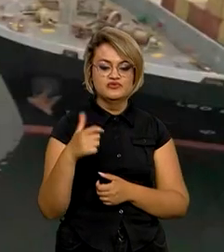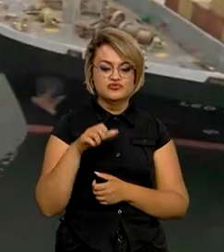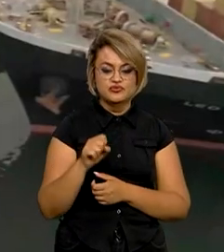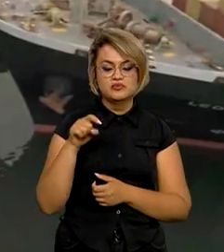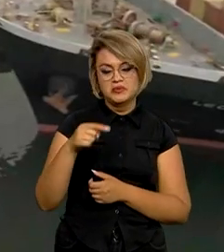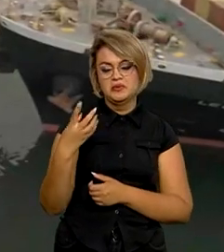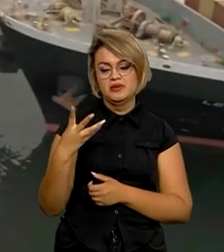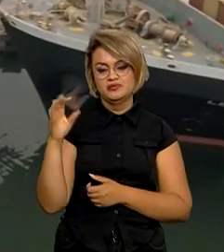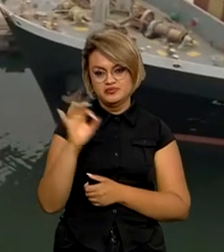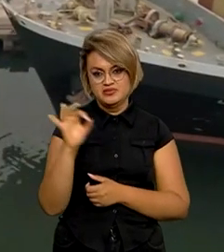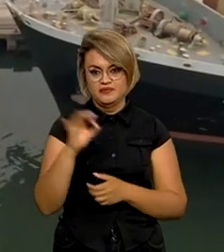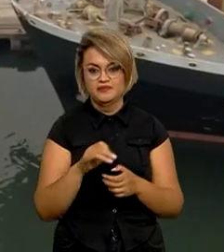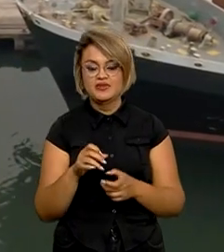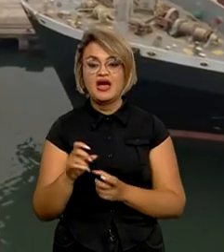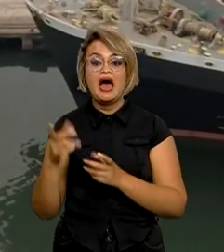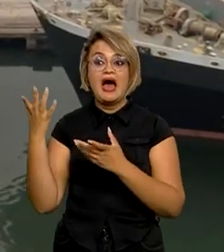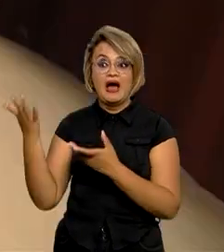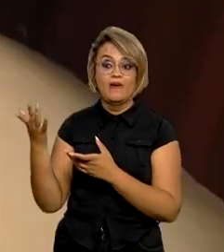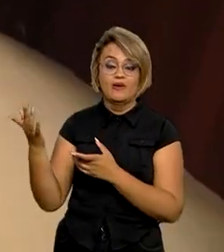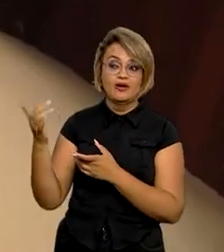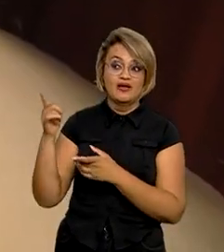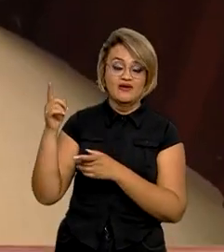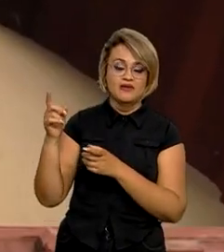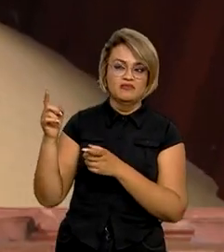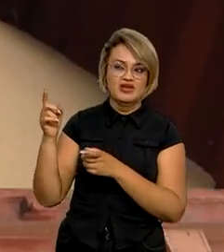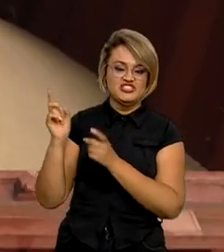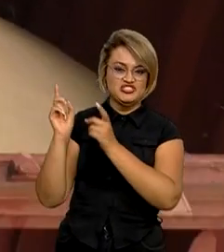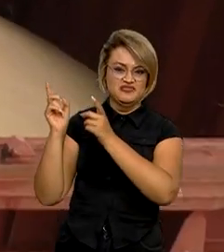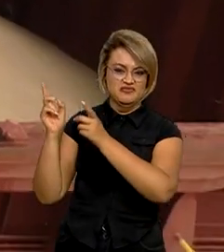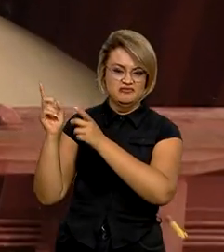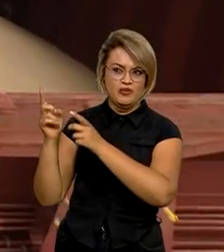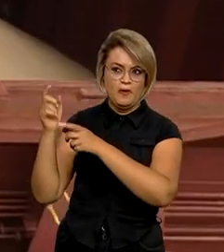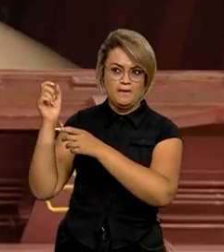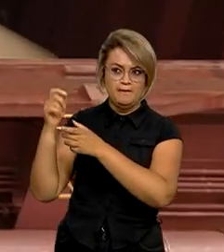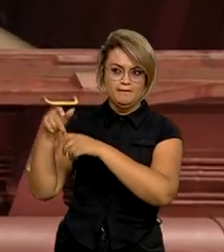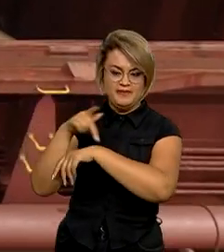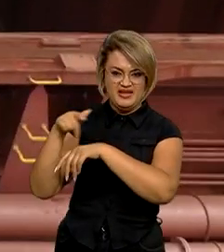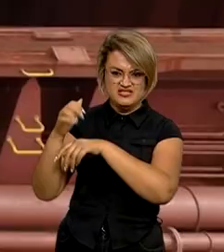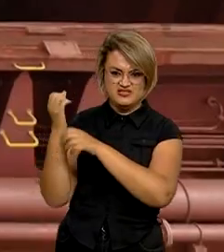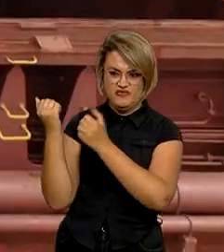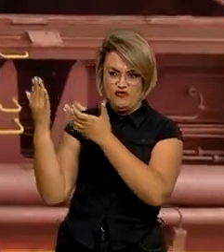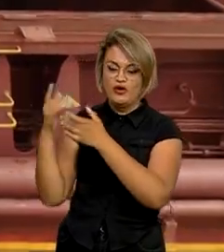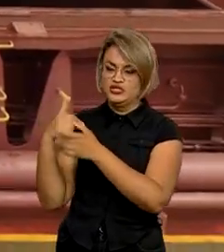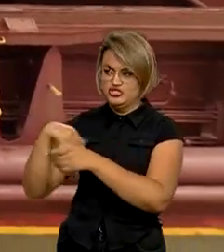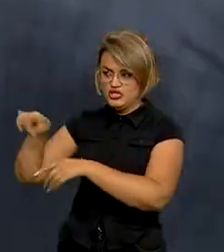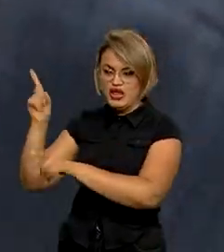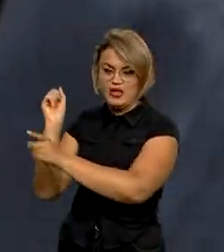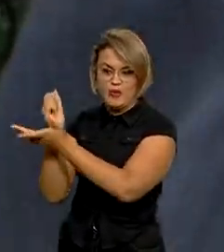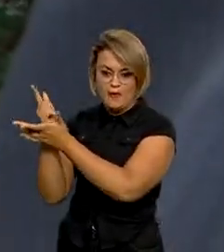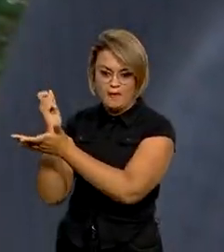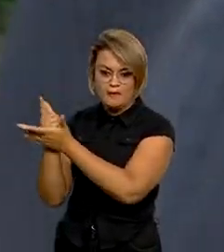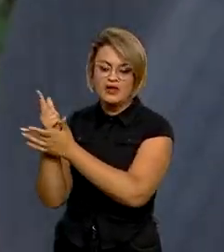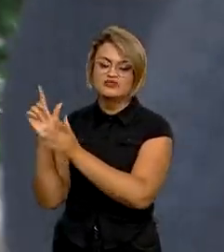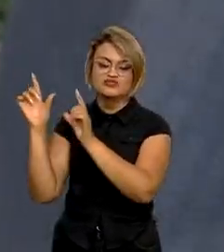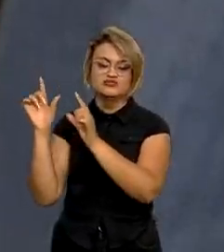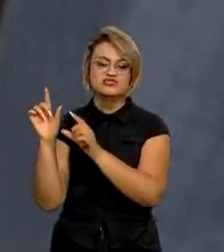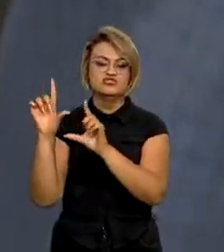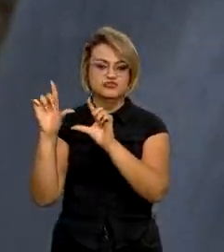22,4%. Já as importações tiveram queda. O valor de produtos comprados de outros países caiu